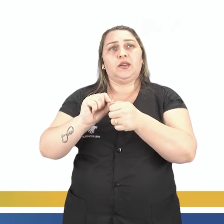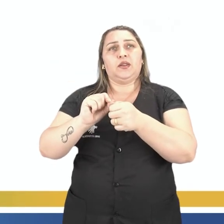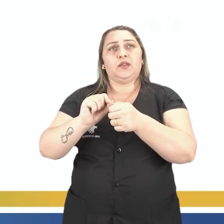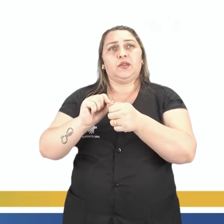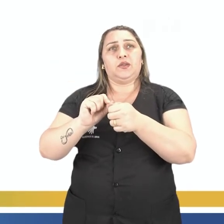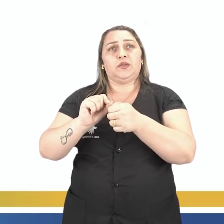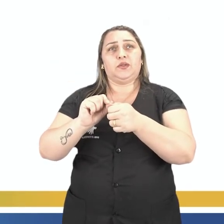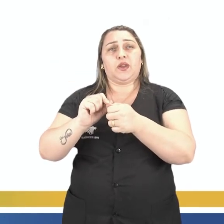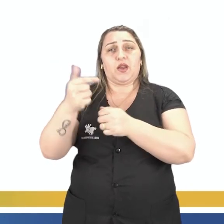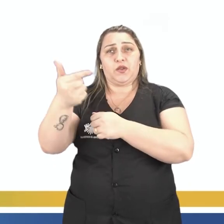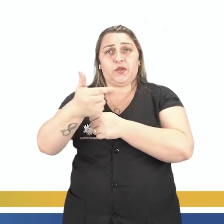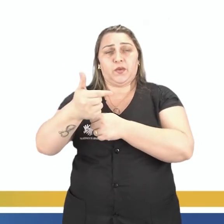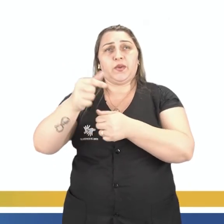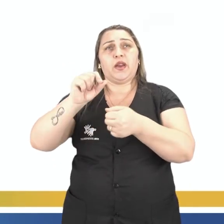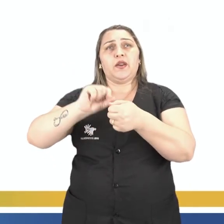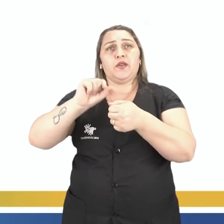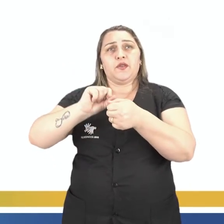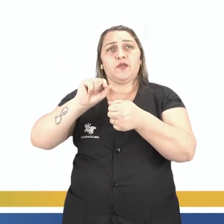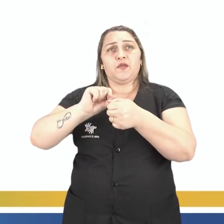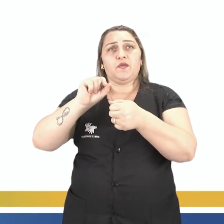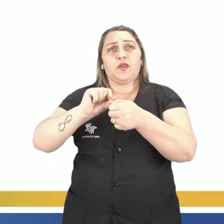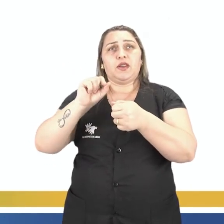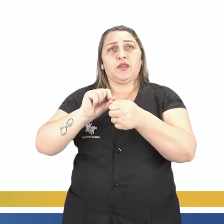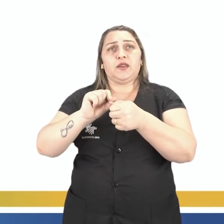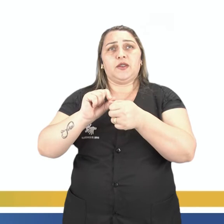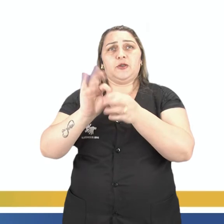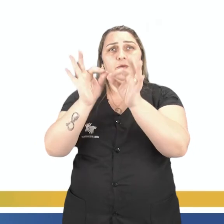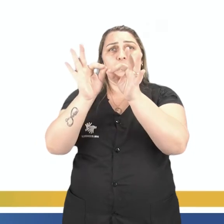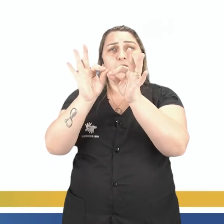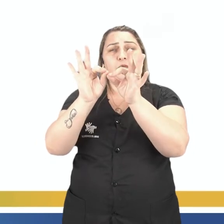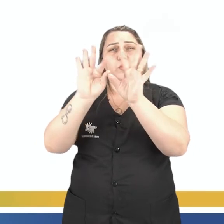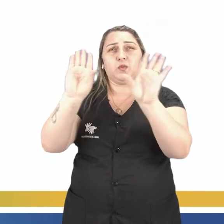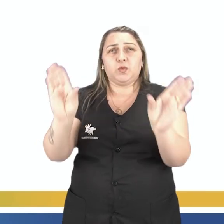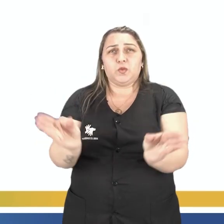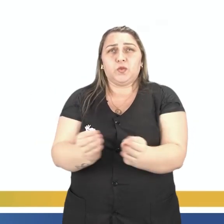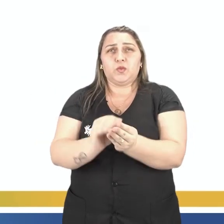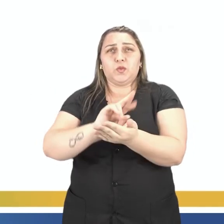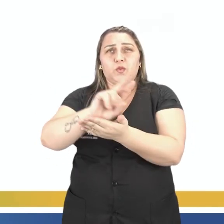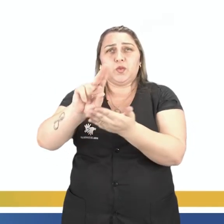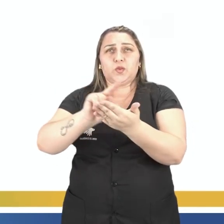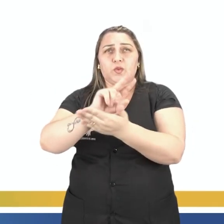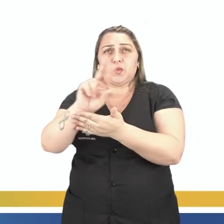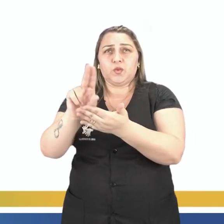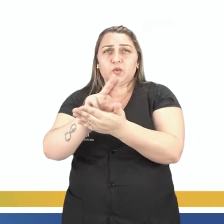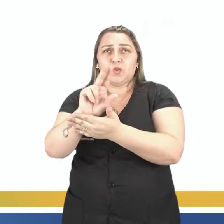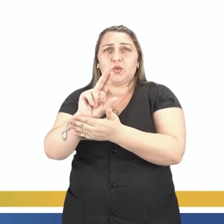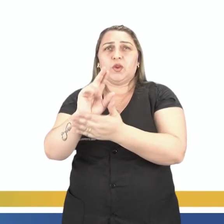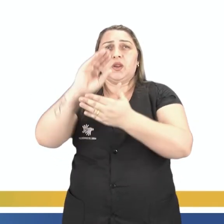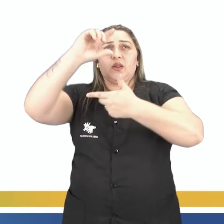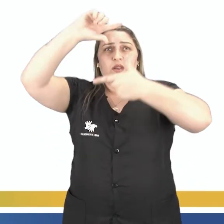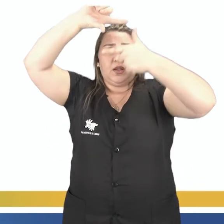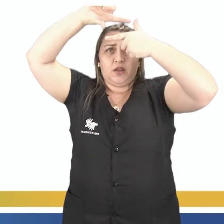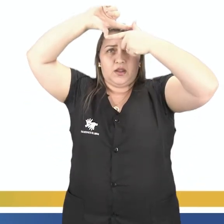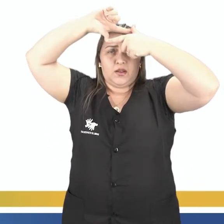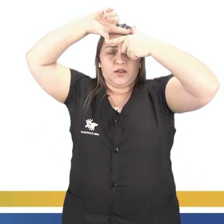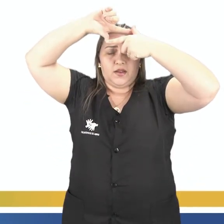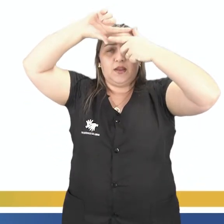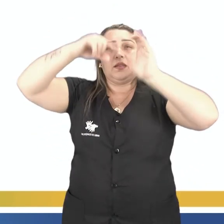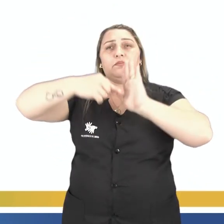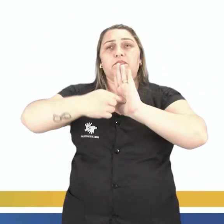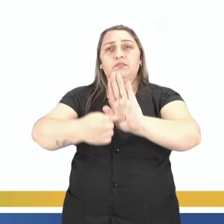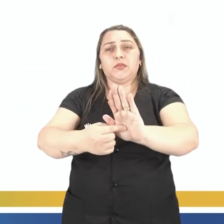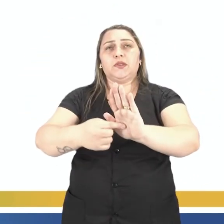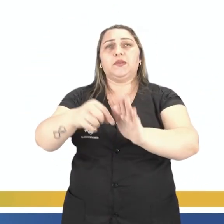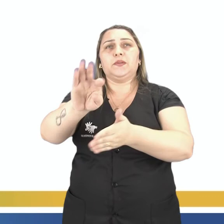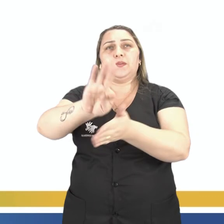número 1, mas você pode corrigir. Então, faça uma síntese dos vários sentidos de alienação